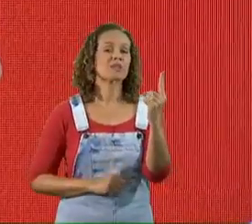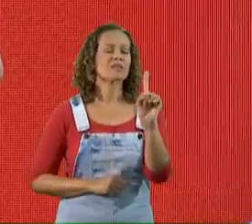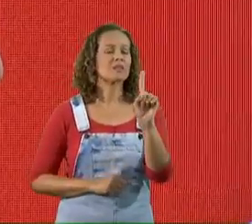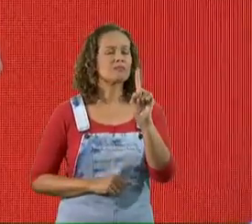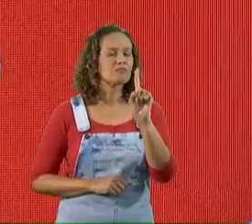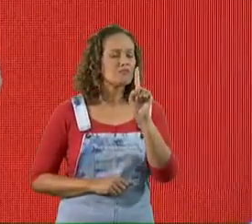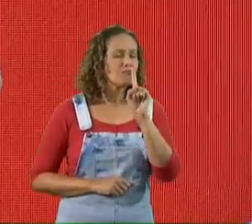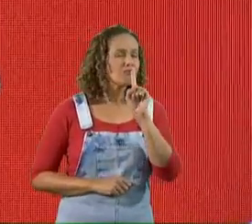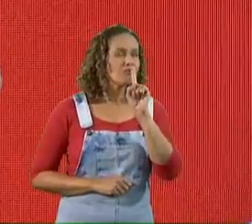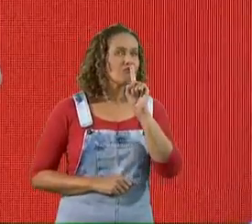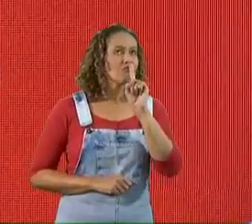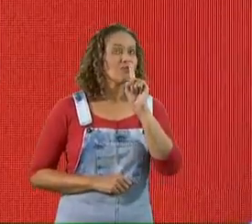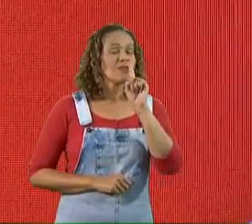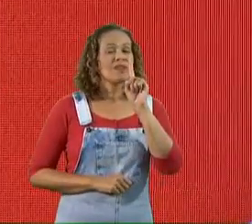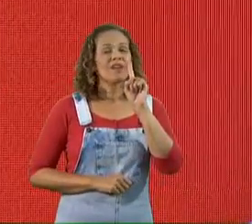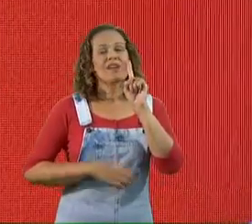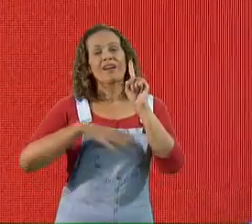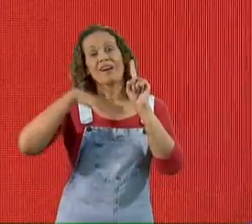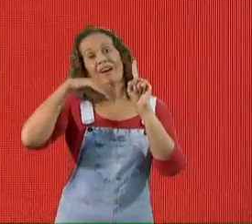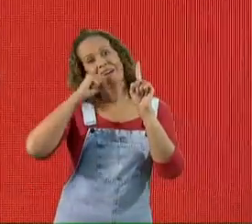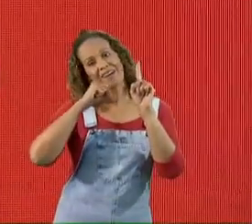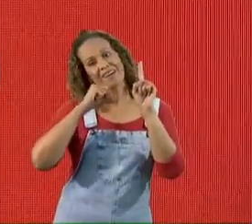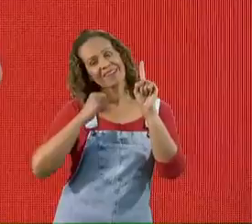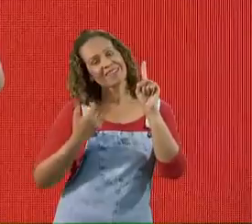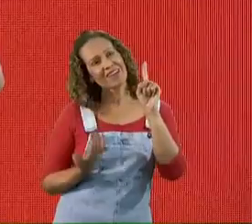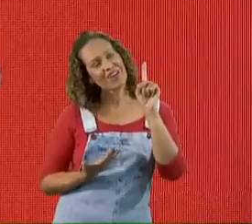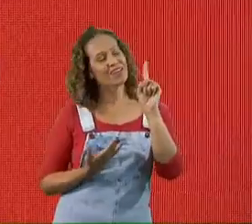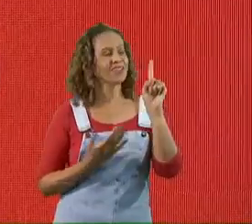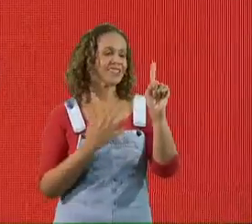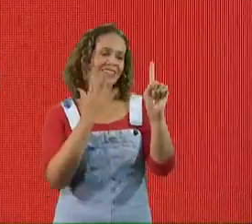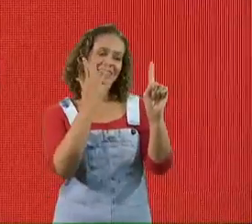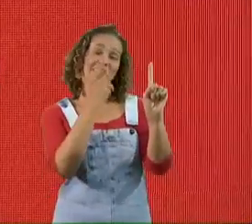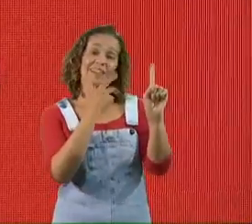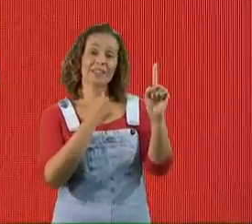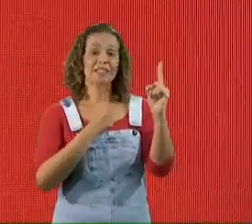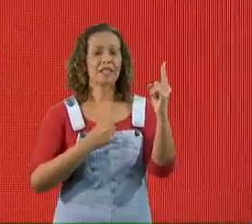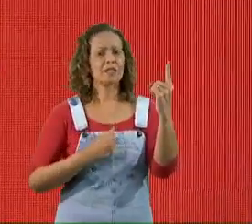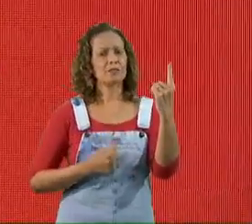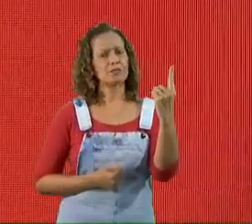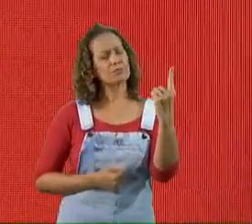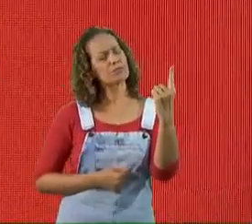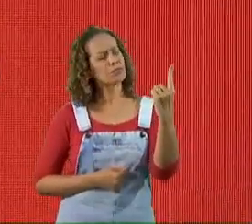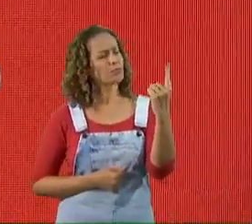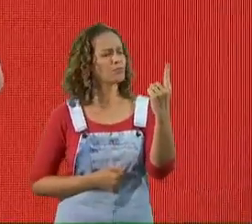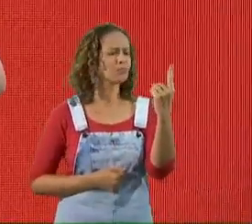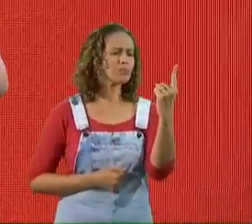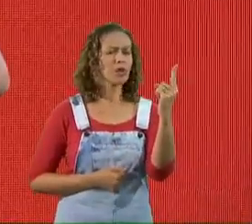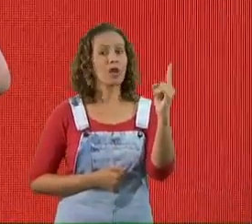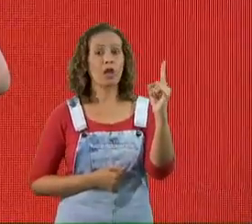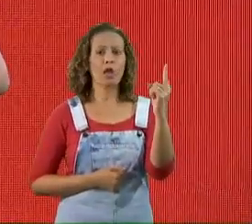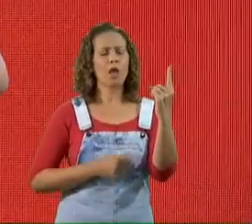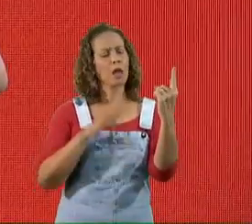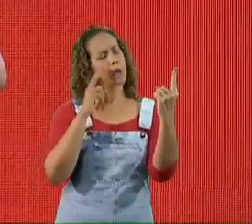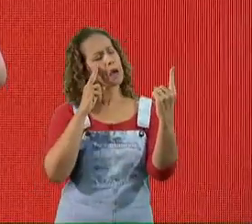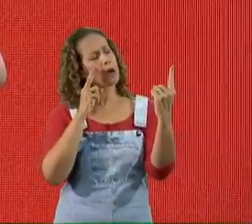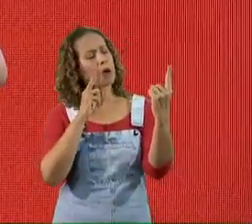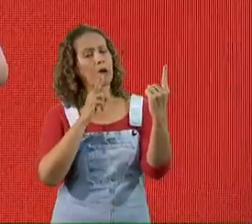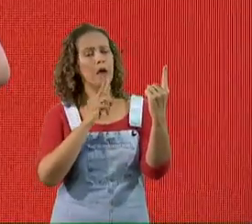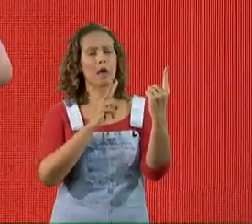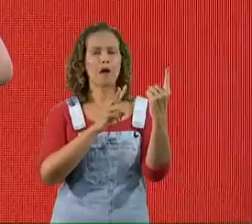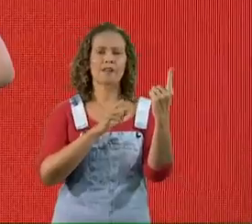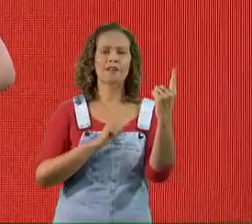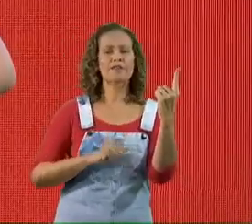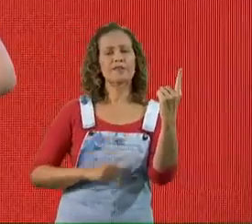Tão cheirosa, delicada. Quando a gente olha por uma flor dessa, a gente pode olhar